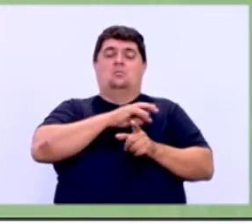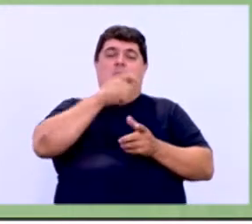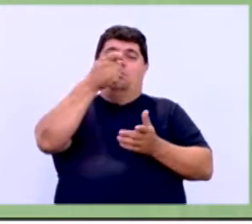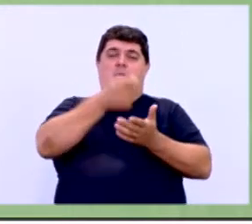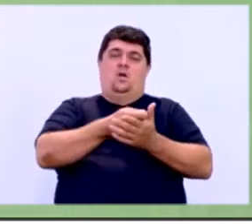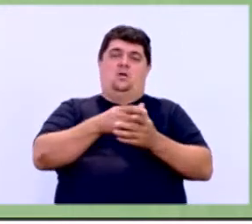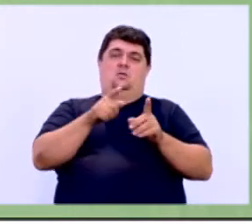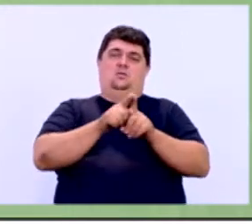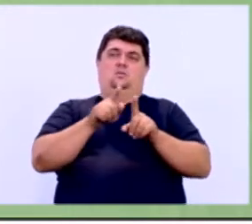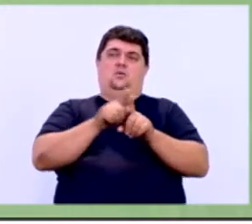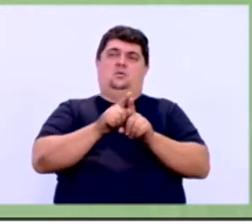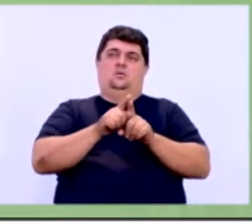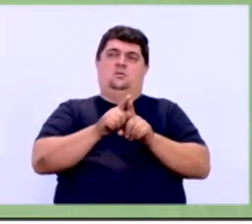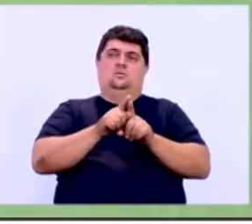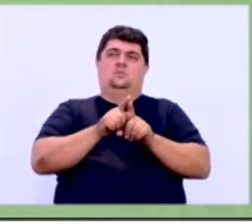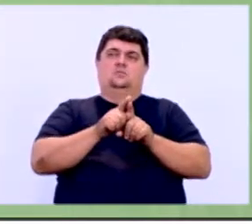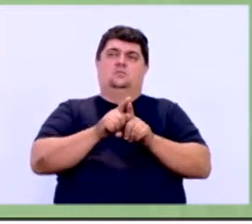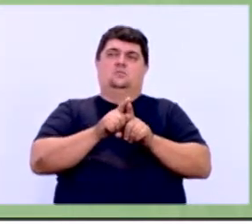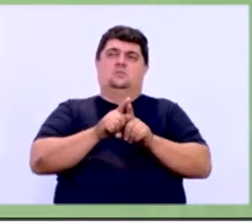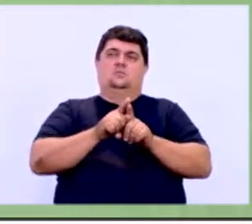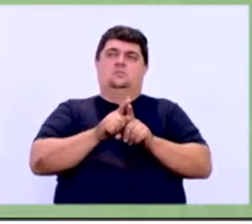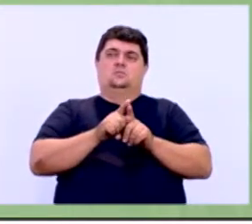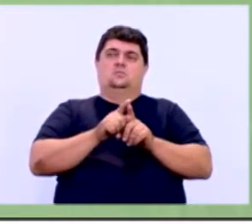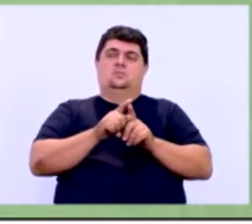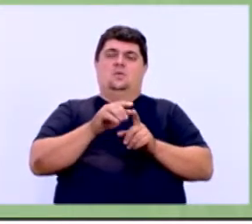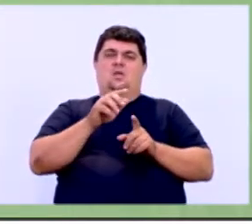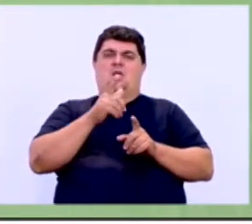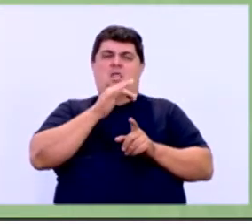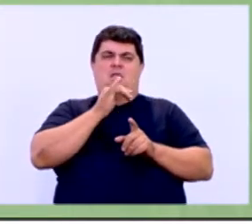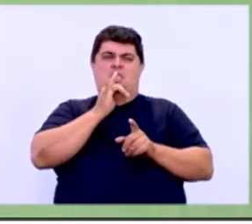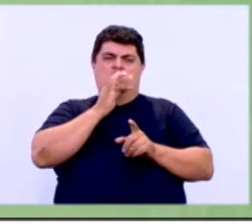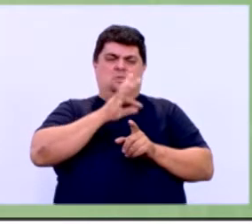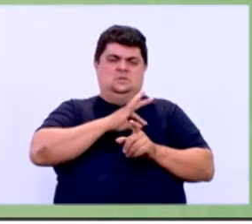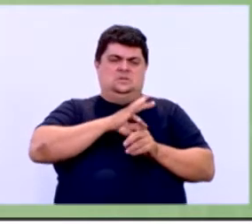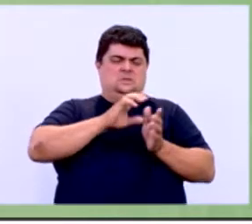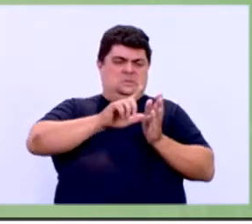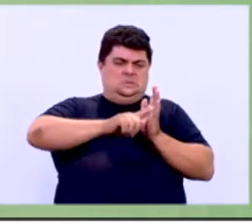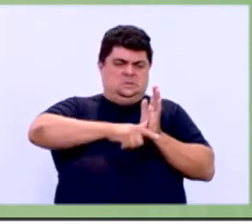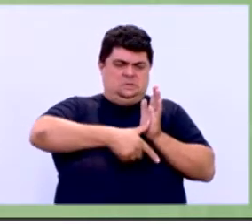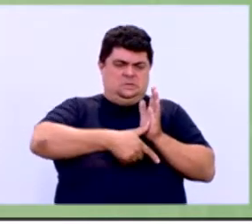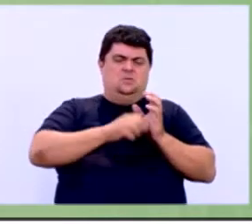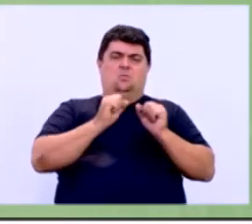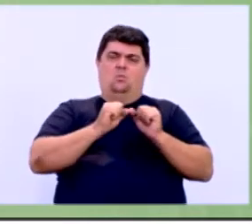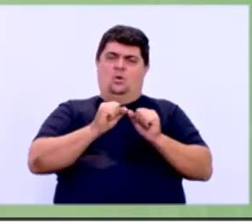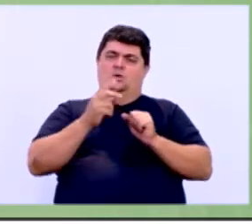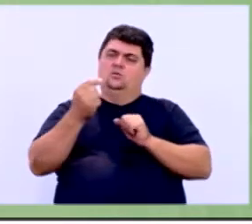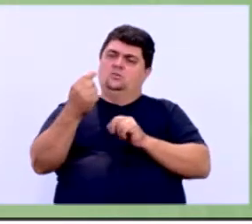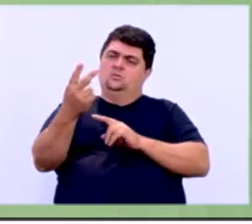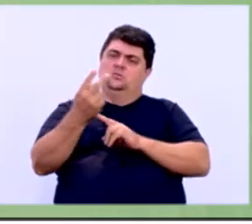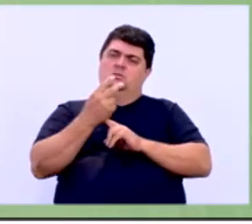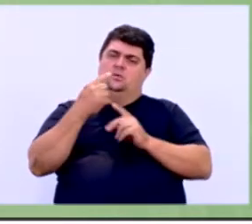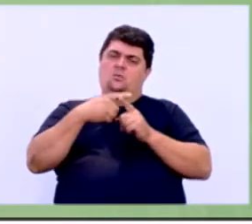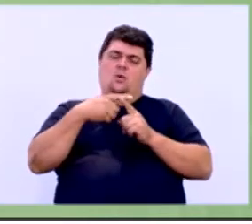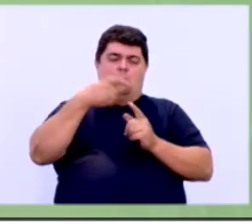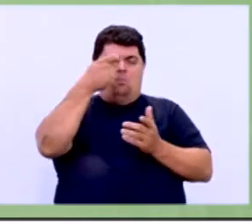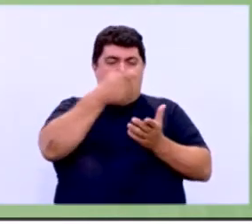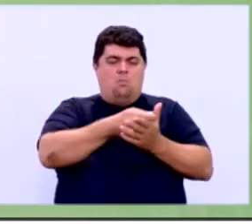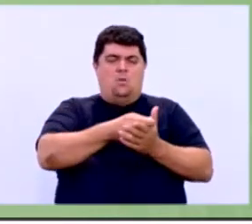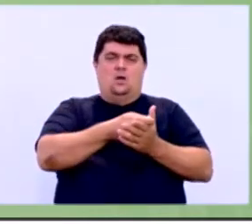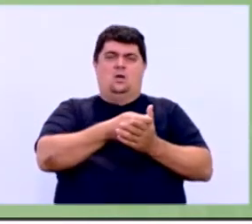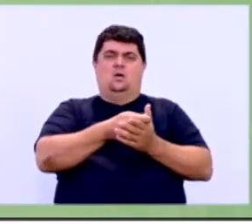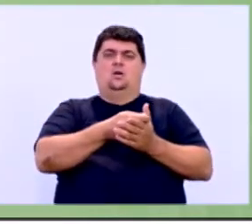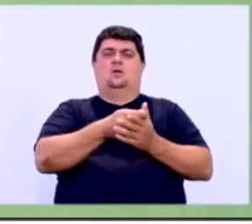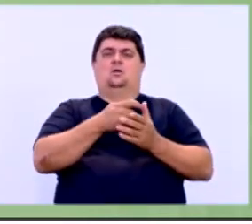né? Então eu estou com minha folha de pagamento em atraso, né? Então eu posso buscar um financiamento para poder pagar